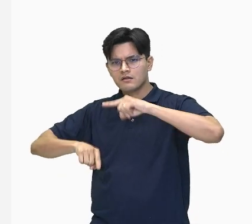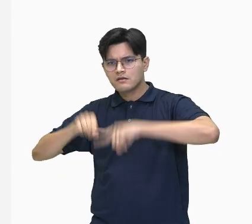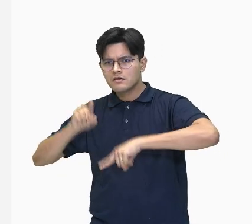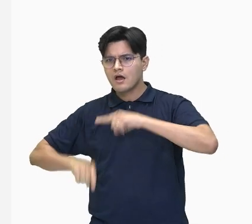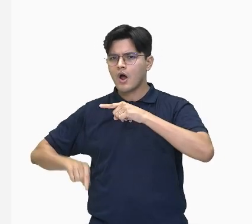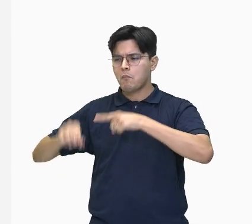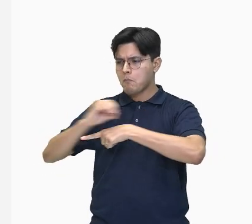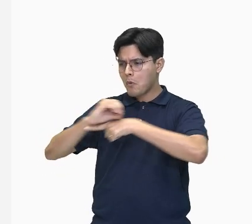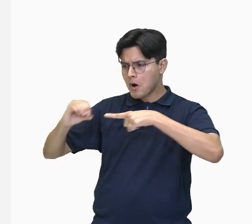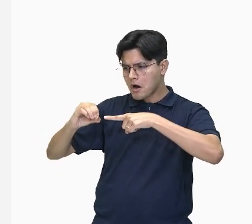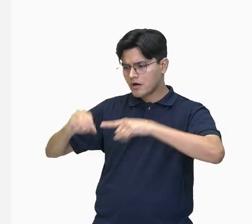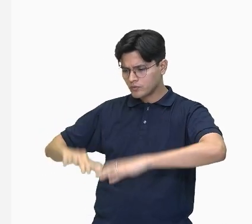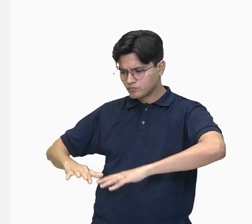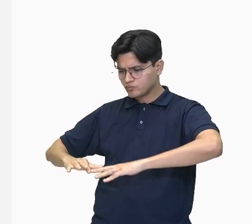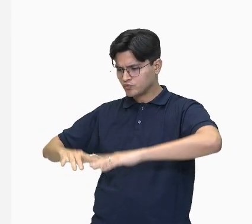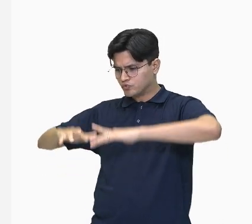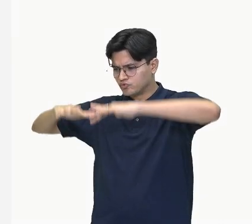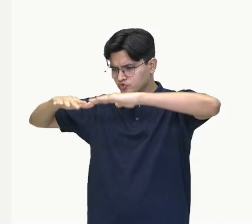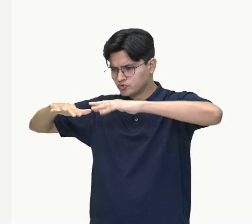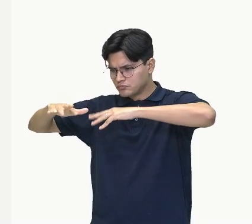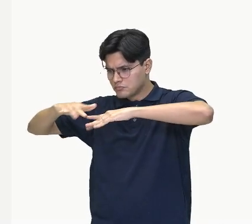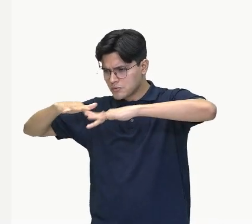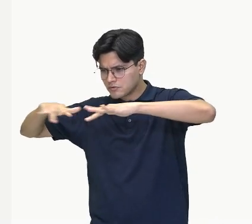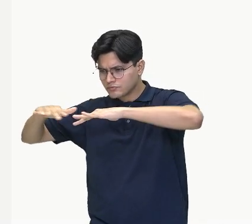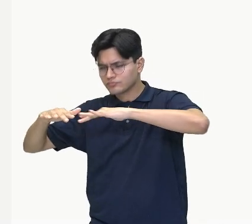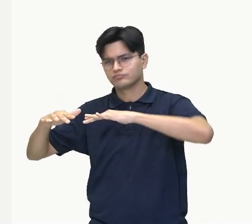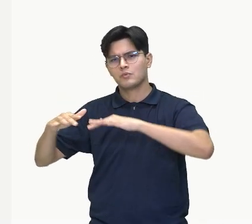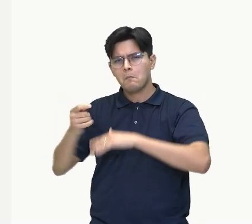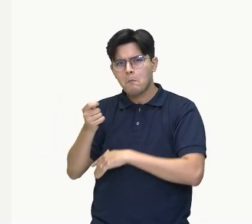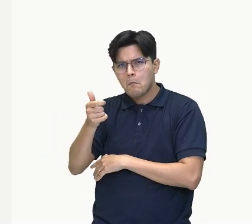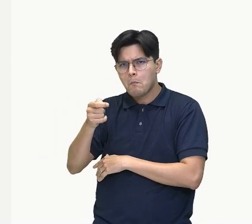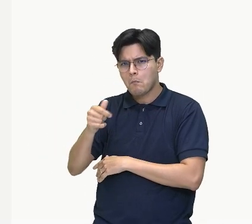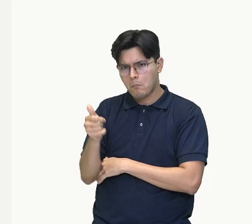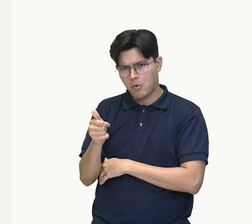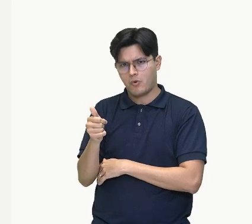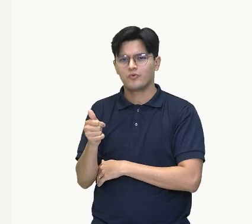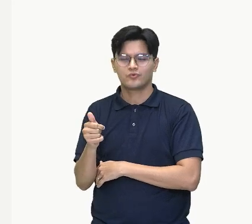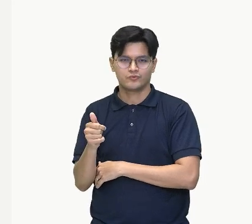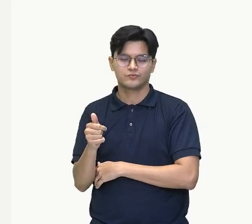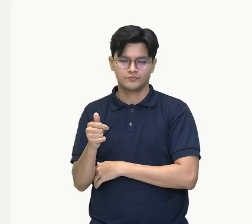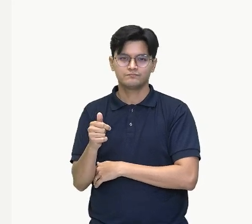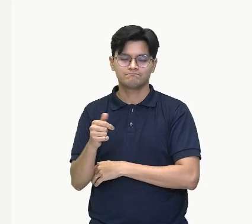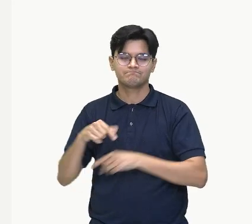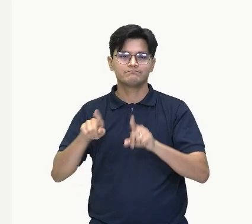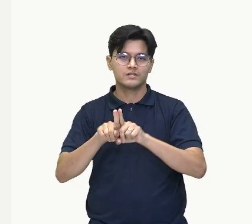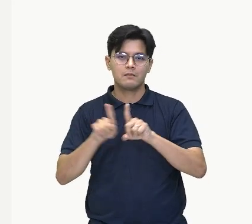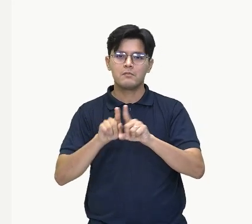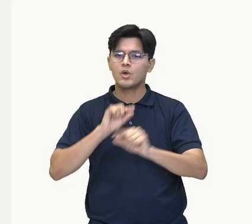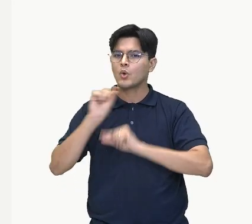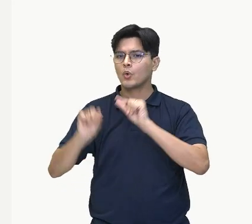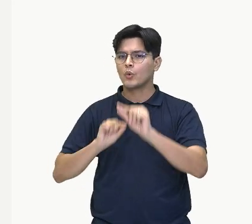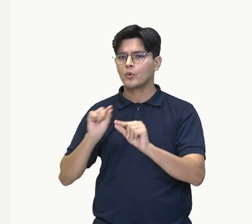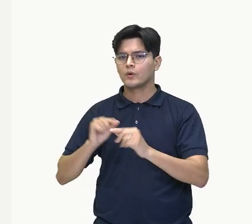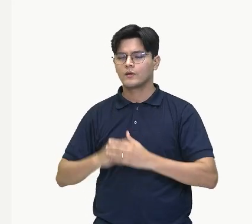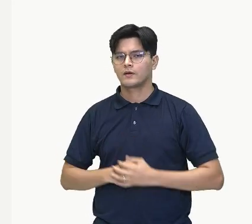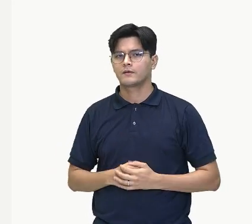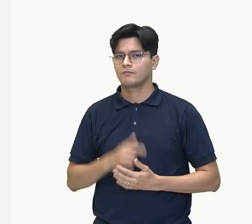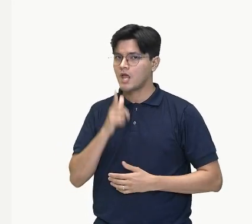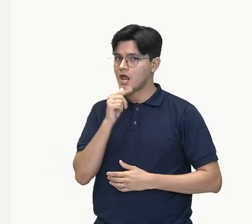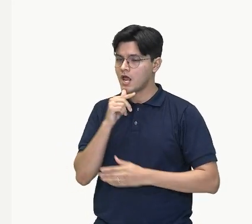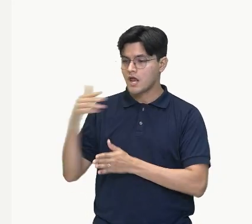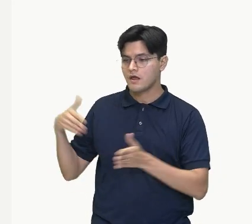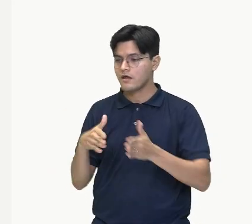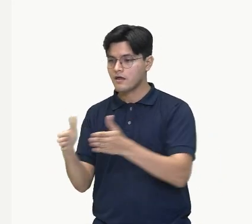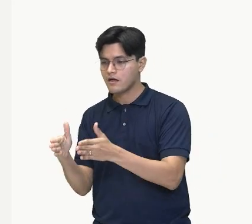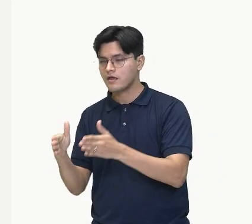materiais. Então, a gente vai destacar aqui que eles têm pouca presença de material em suspensão. Esses rios de águas